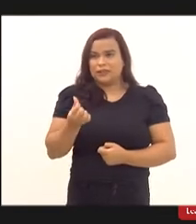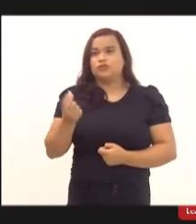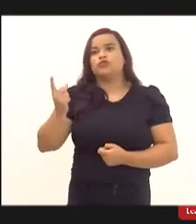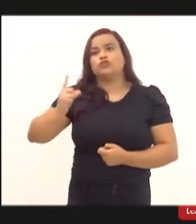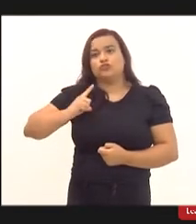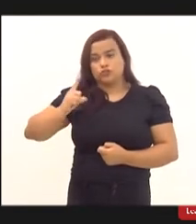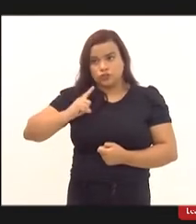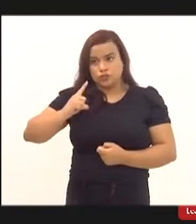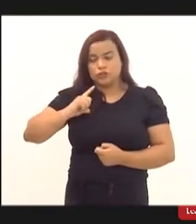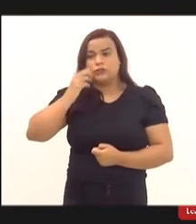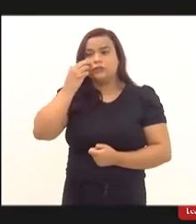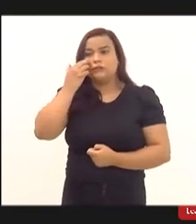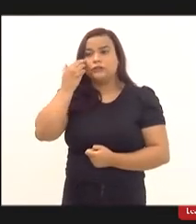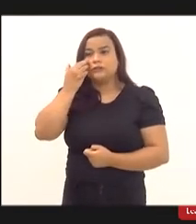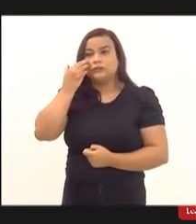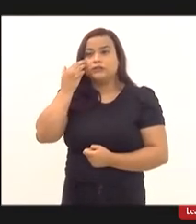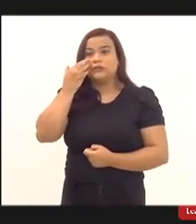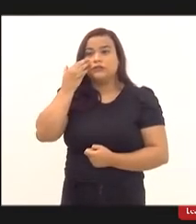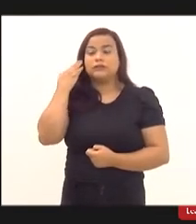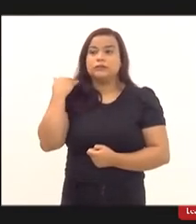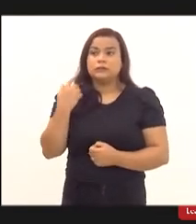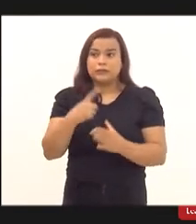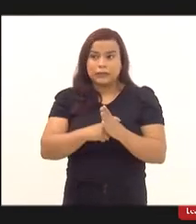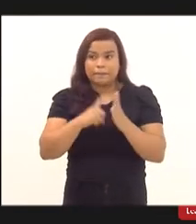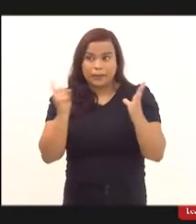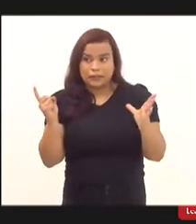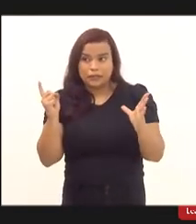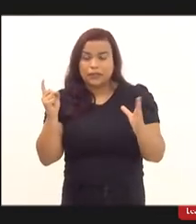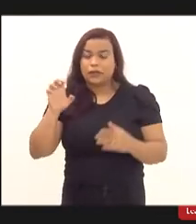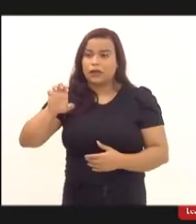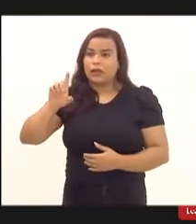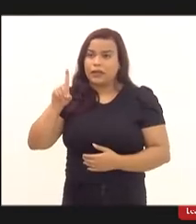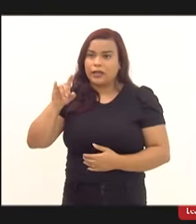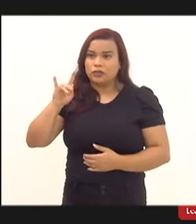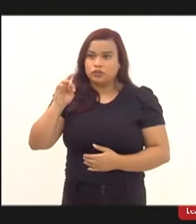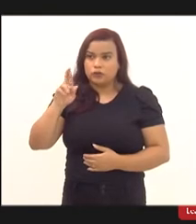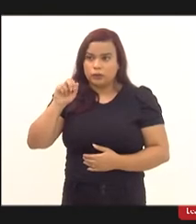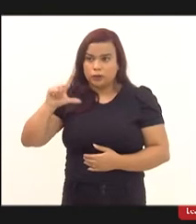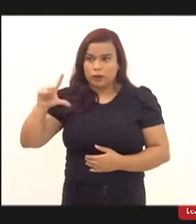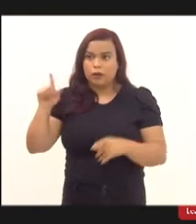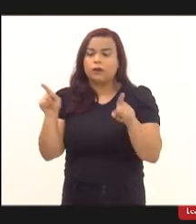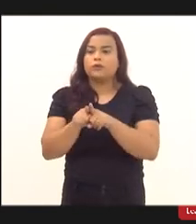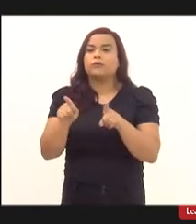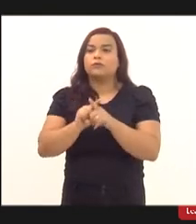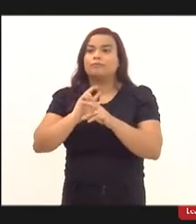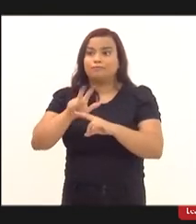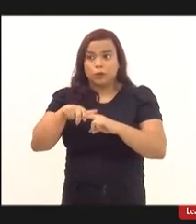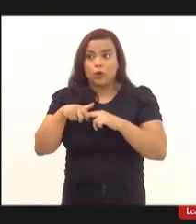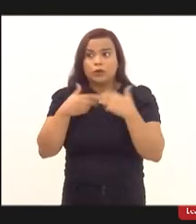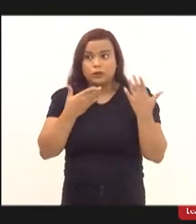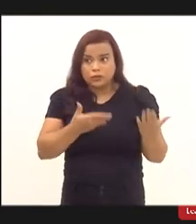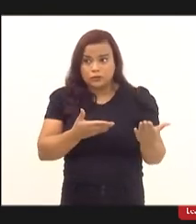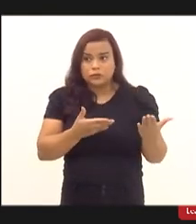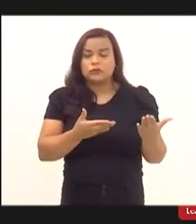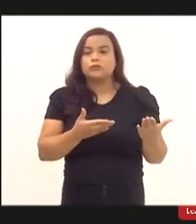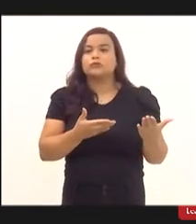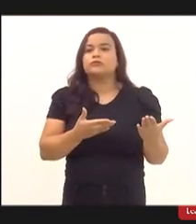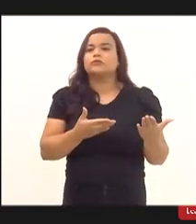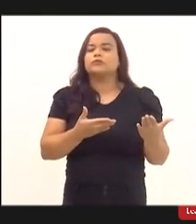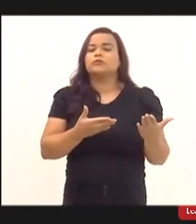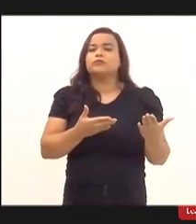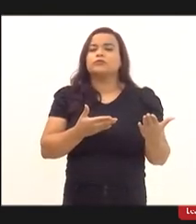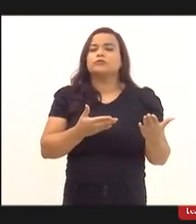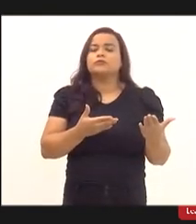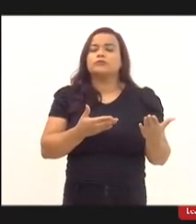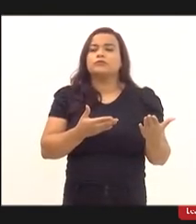fitinha Independência editorial e que pela sua independência editorial os